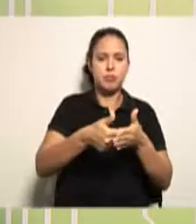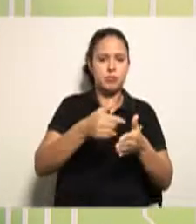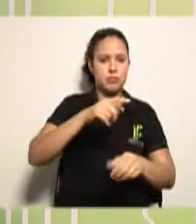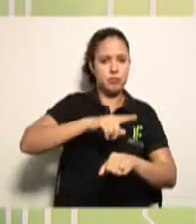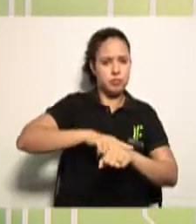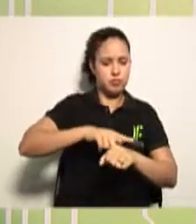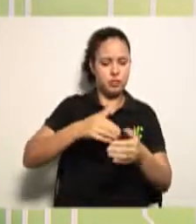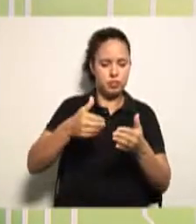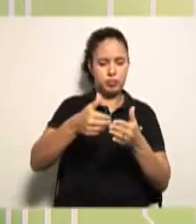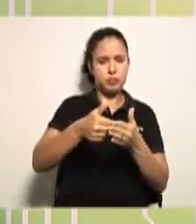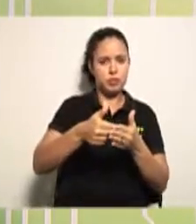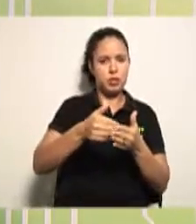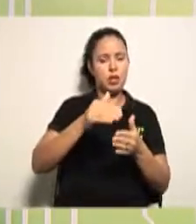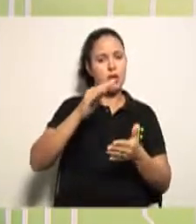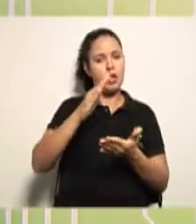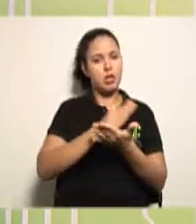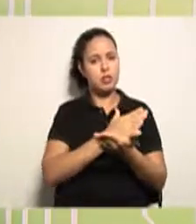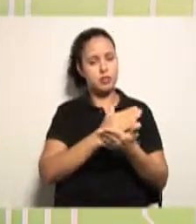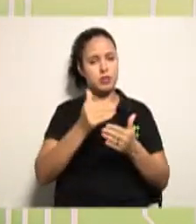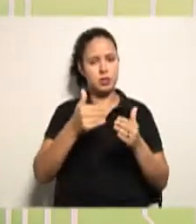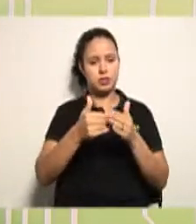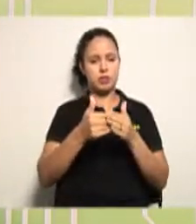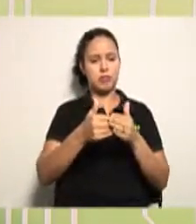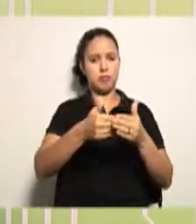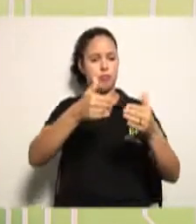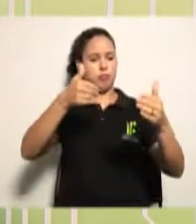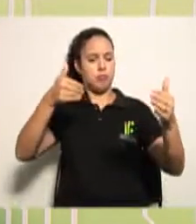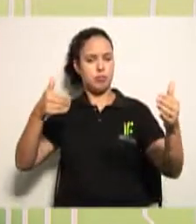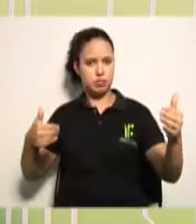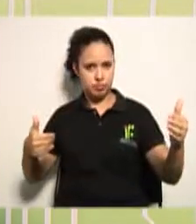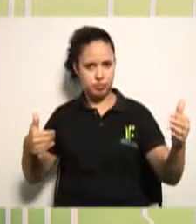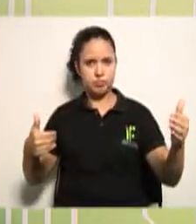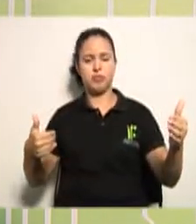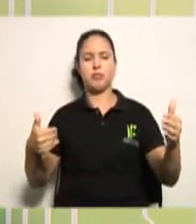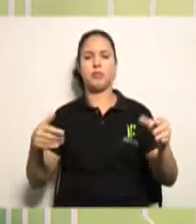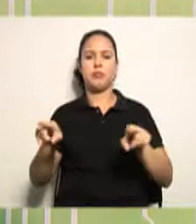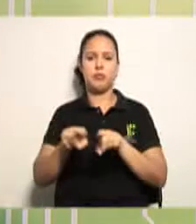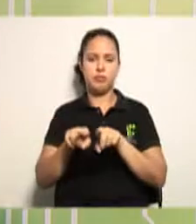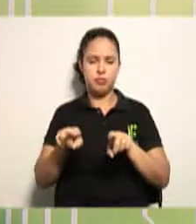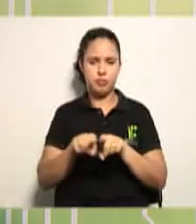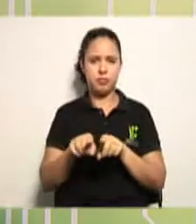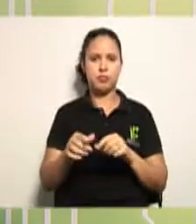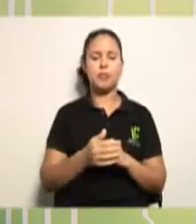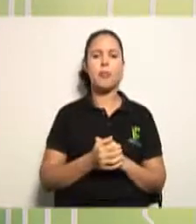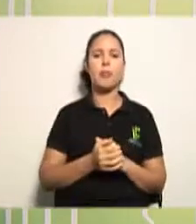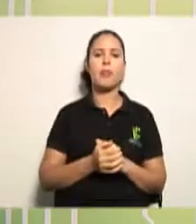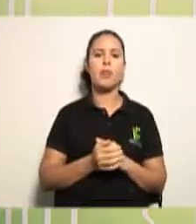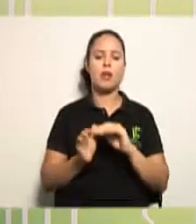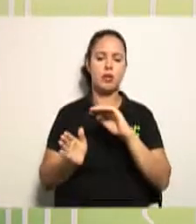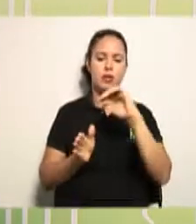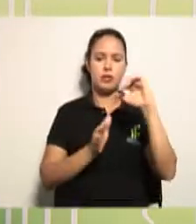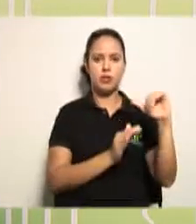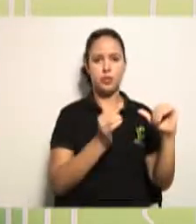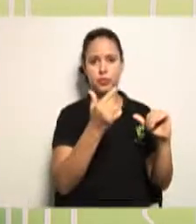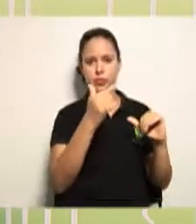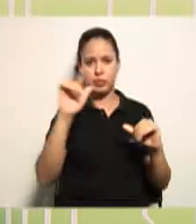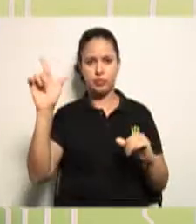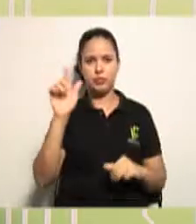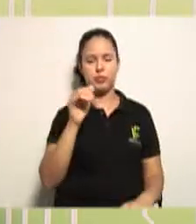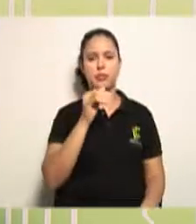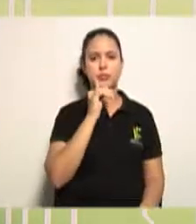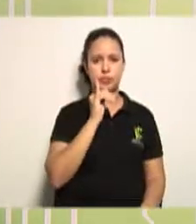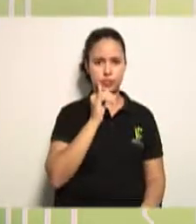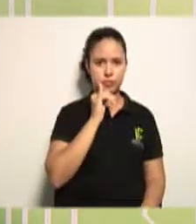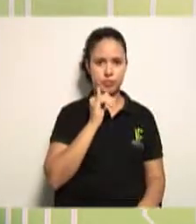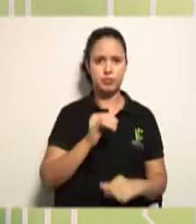ela influencia a médio e a longo prazo também. Vou pegar um outro exemplo aqui em relação